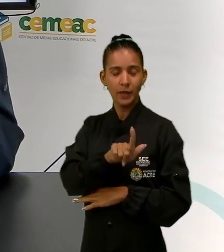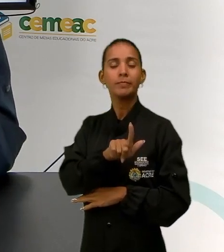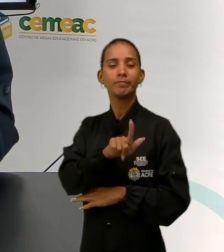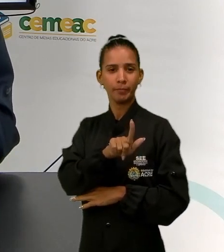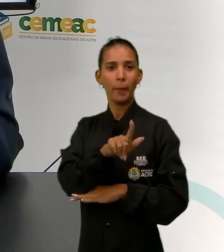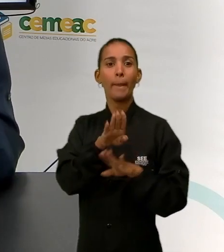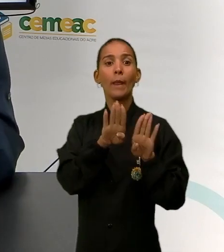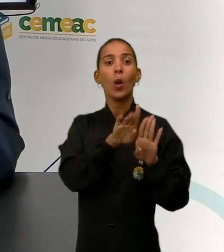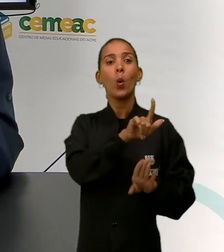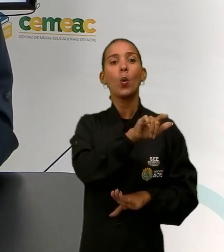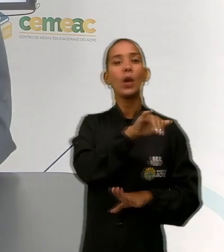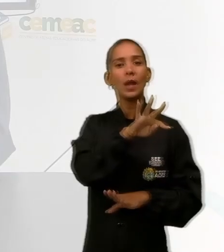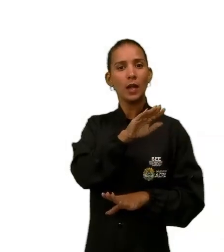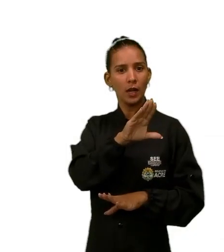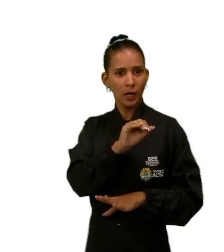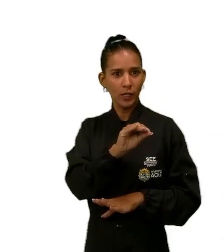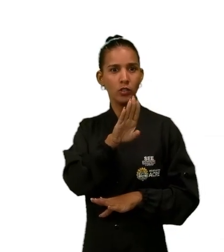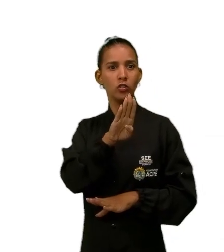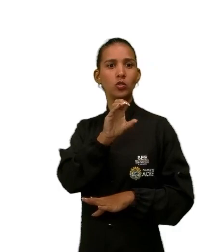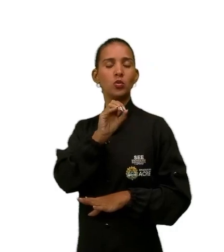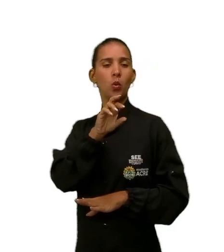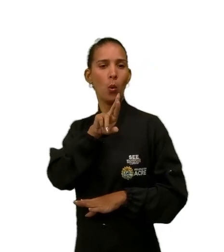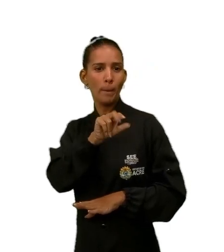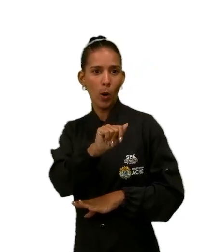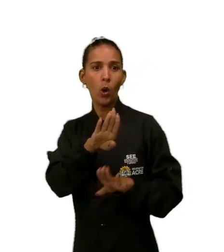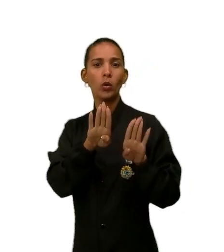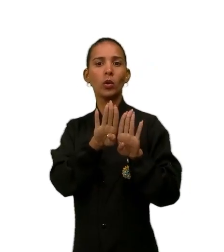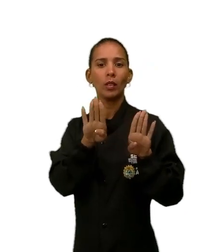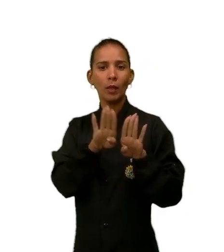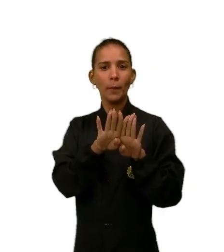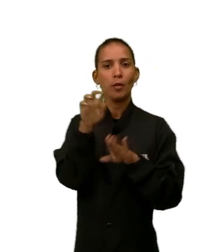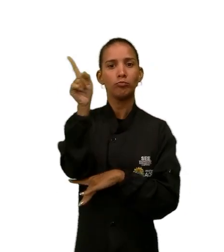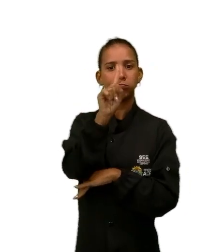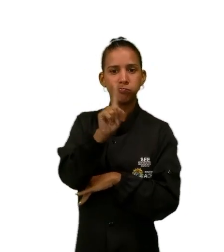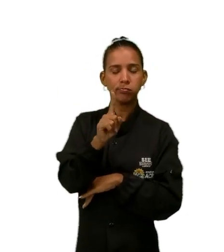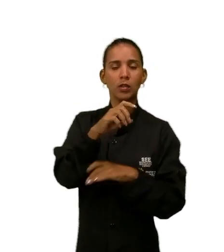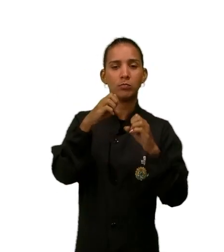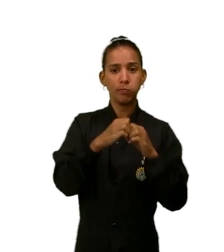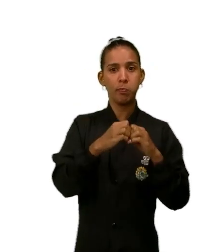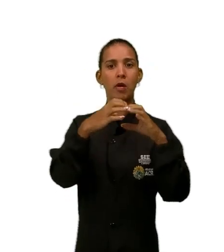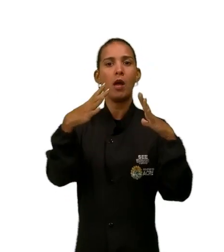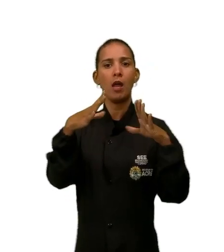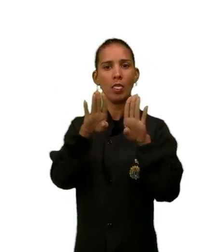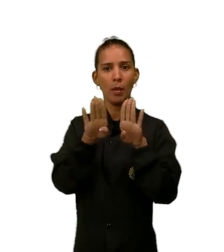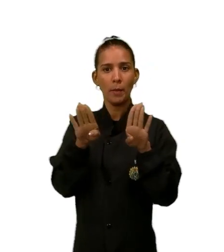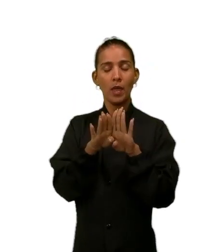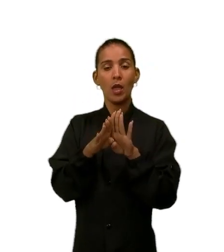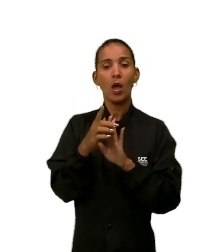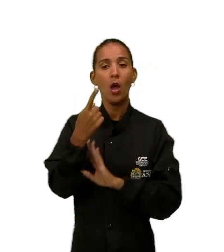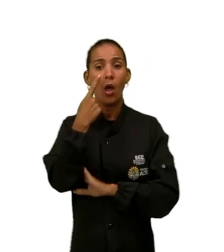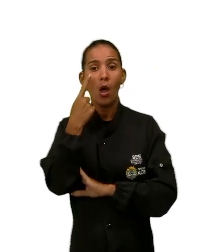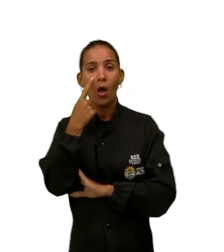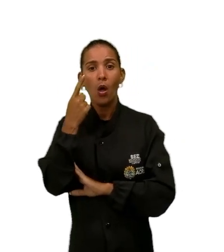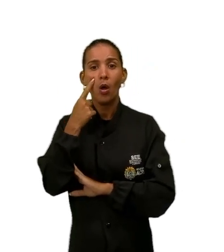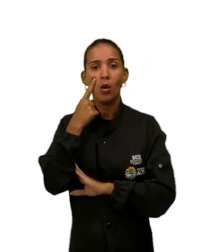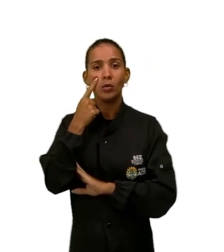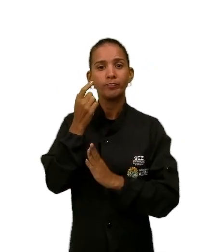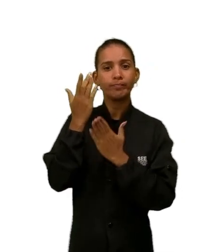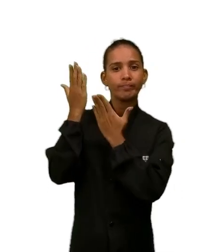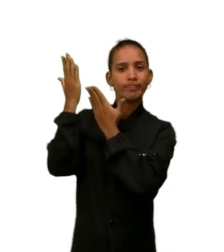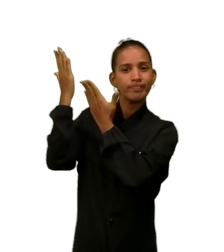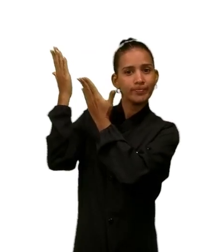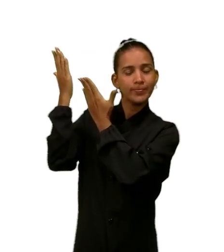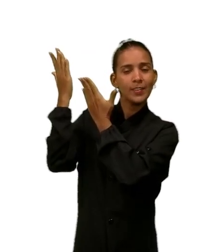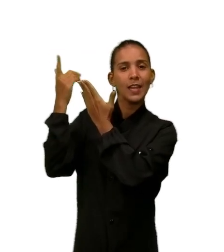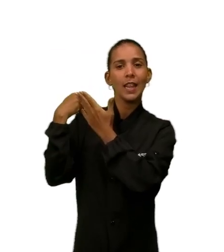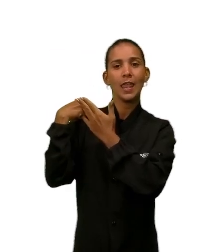bório, que vieram ali a partir dos raios cósmicos, são esses que estão em amarelo. Aqui, ó, a gente tem o